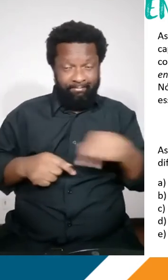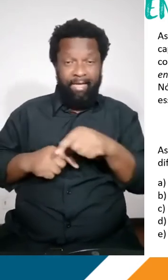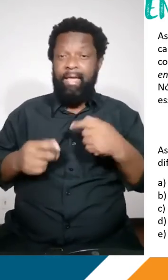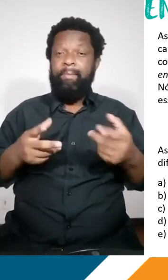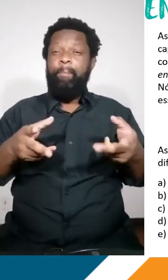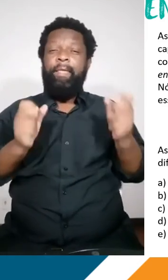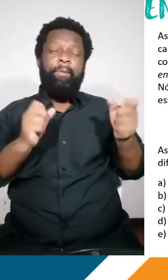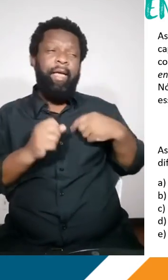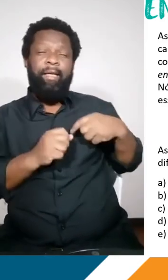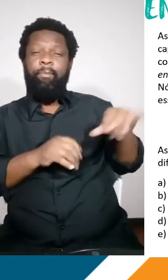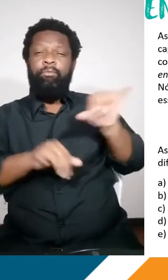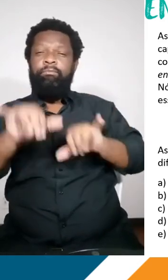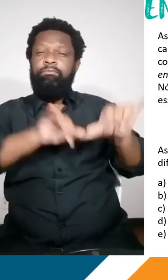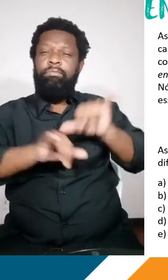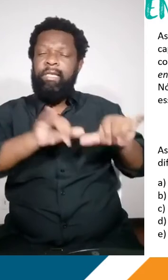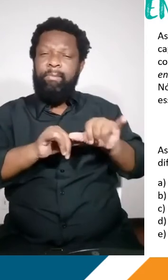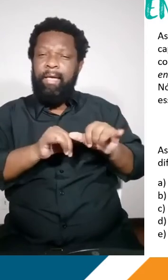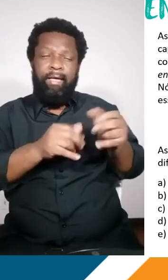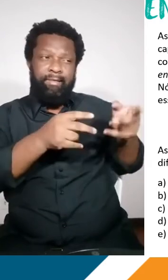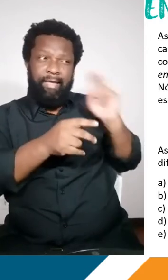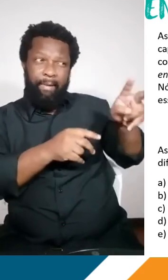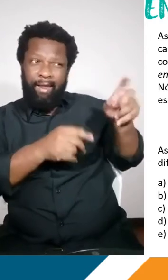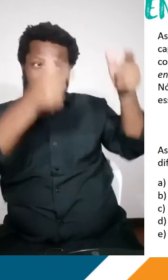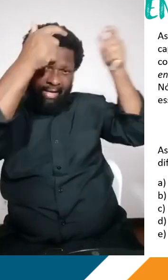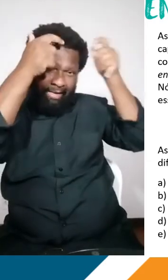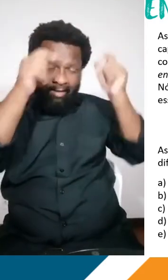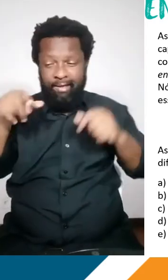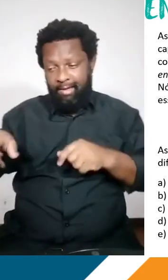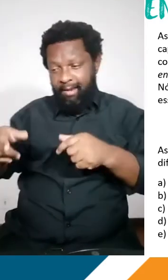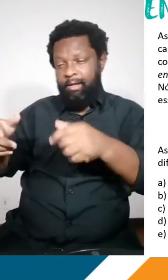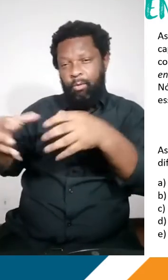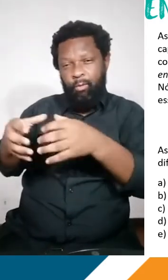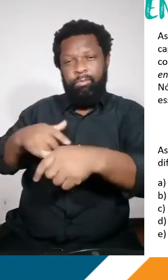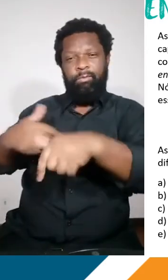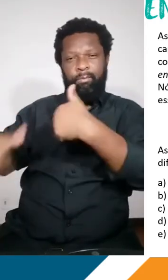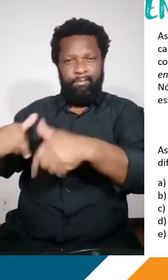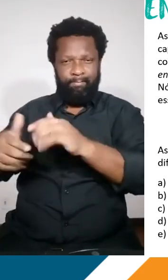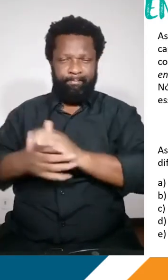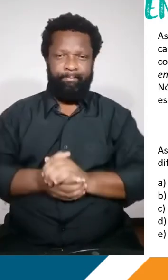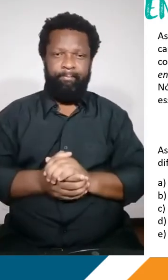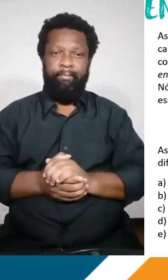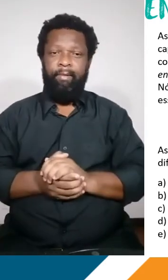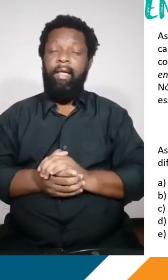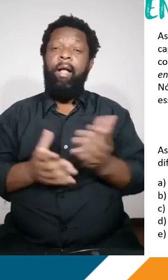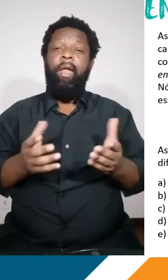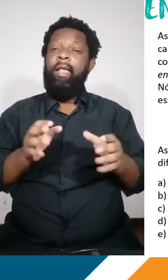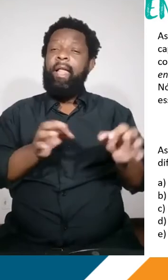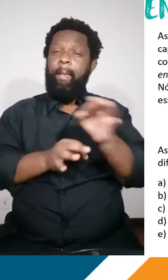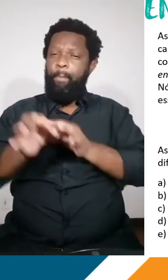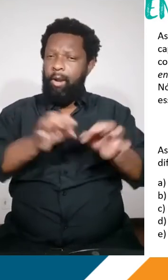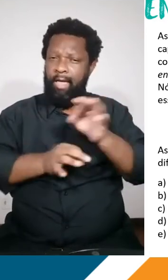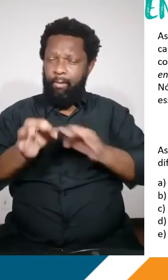essa sinalização química para perceber a diferença. Pode-se dizer que vem por meio da química.